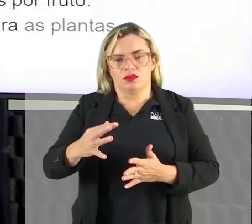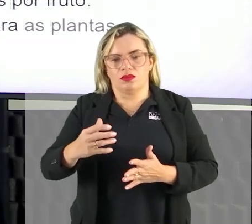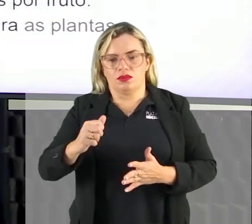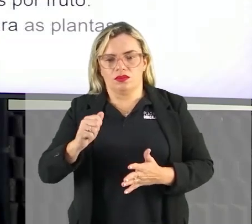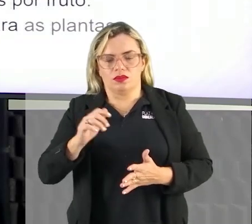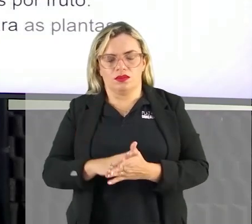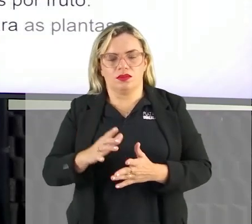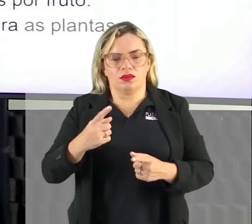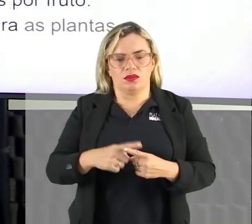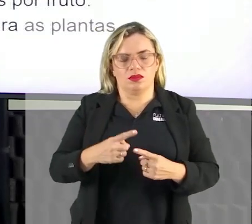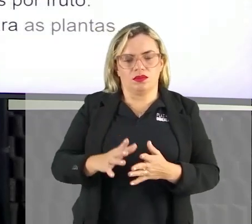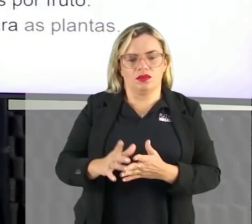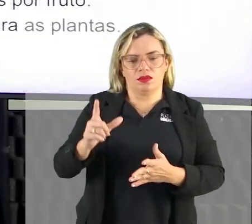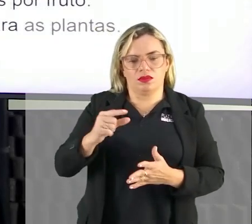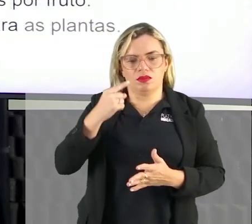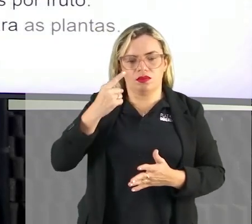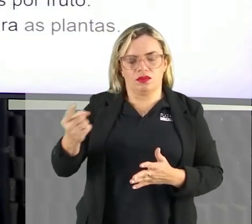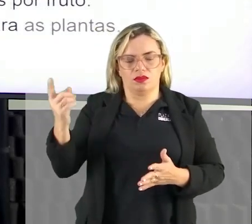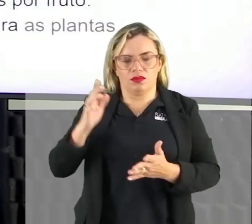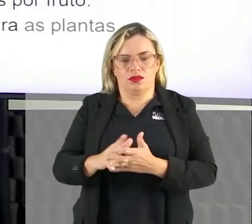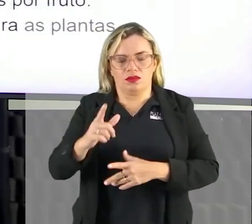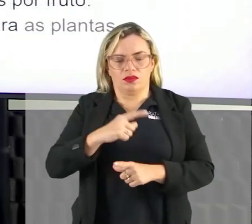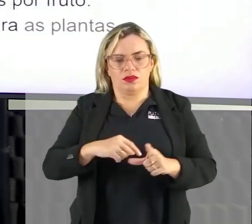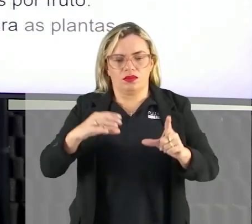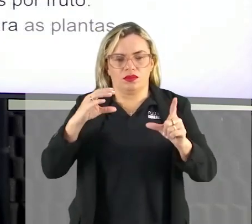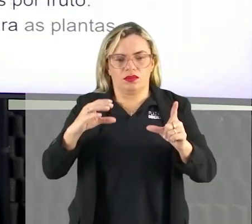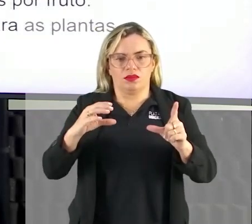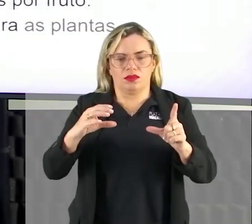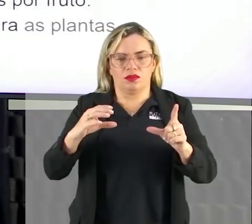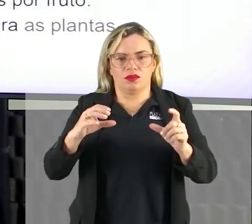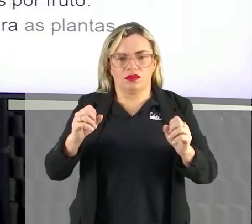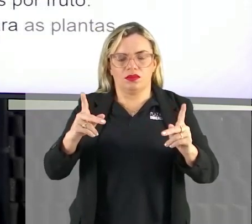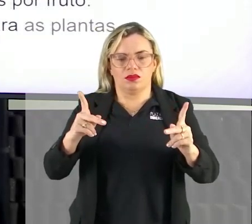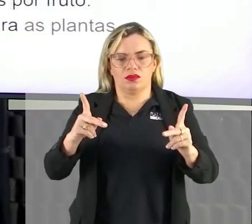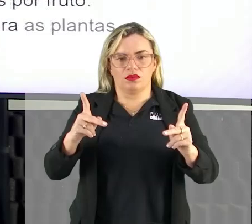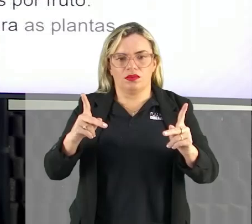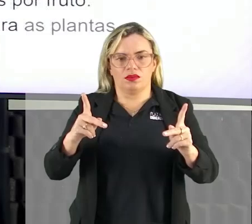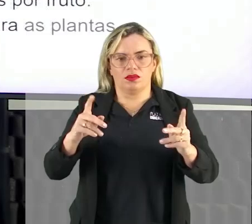de disseminação das sementes, tá? Letra C.